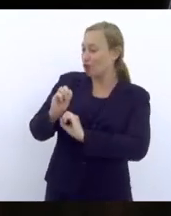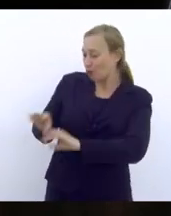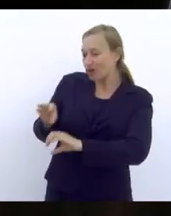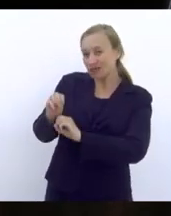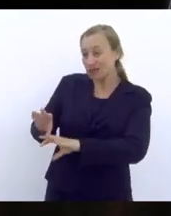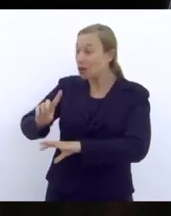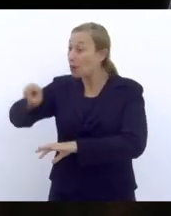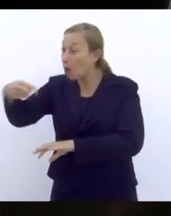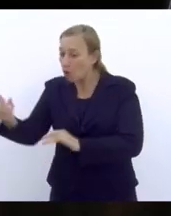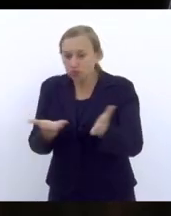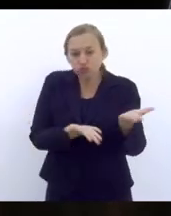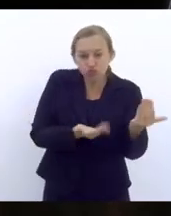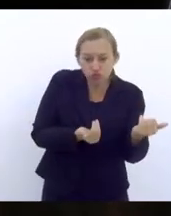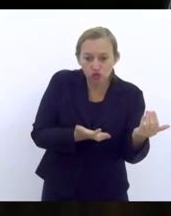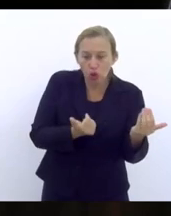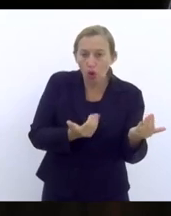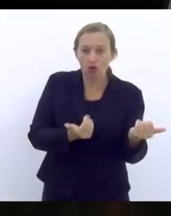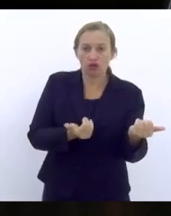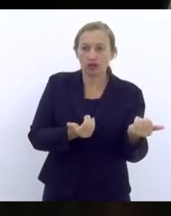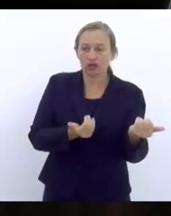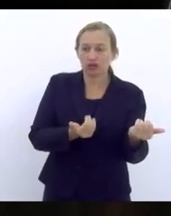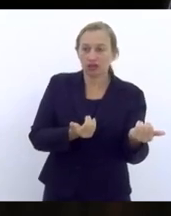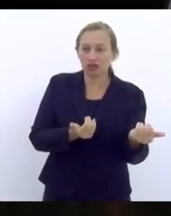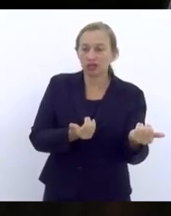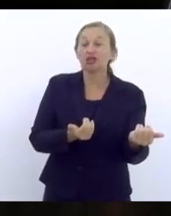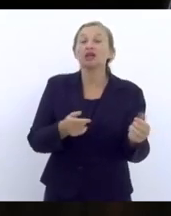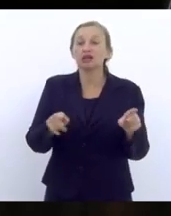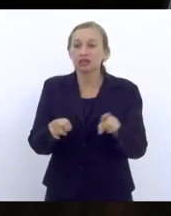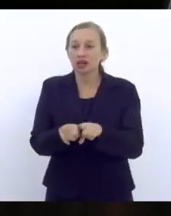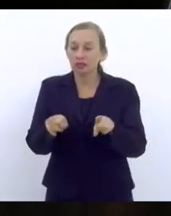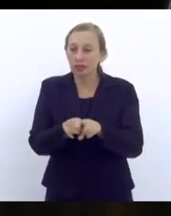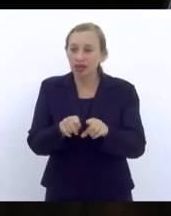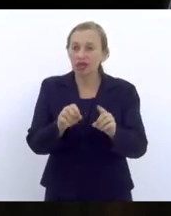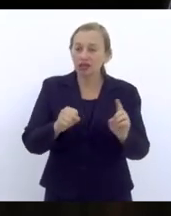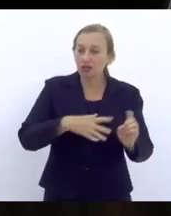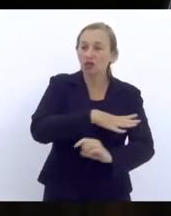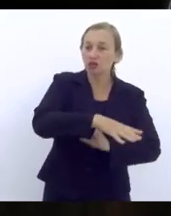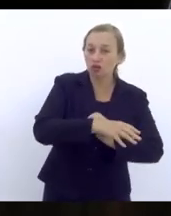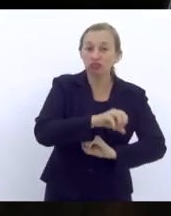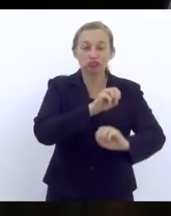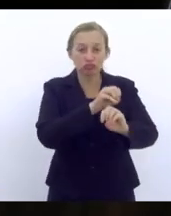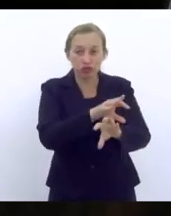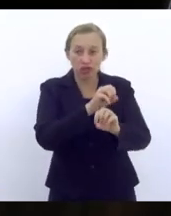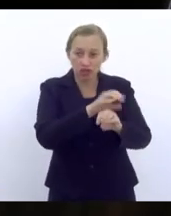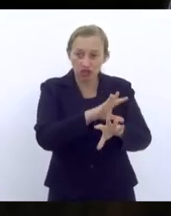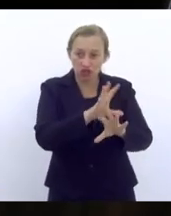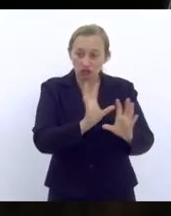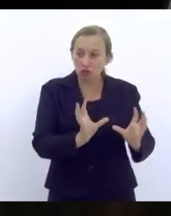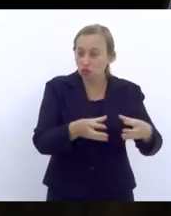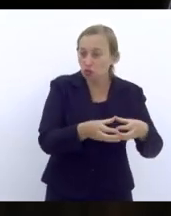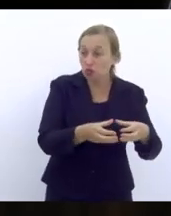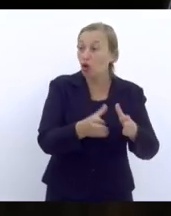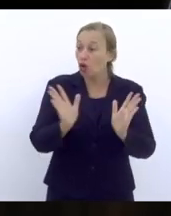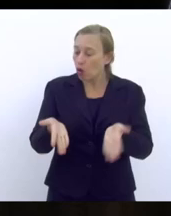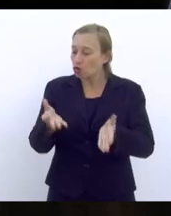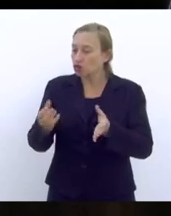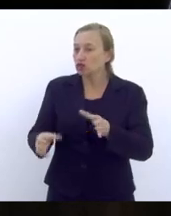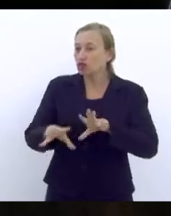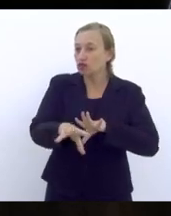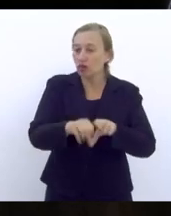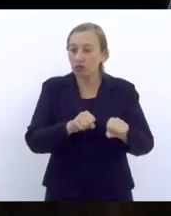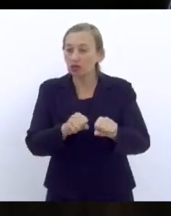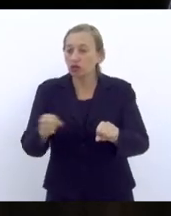para outros jovens que também passaram nas unidades de medidas socioeducativas, que hoje a gente está formando novos jovens,